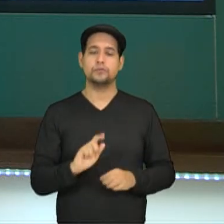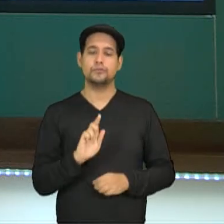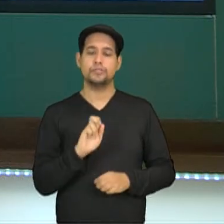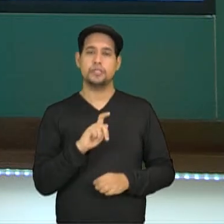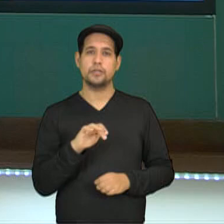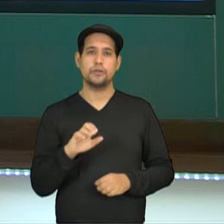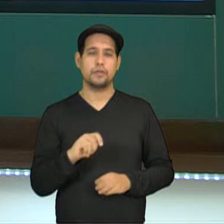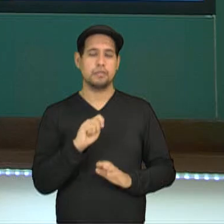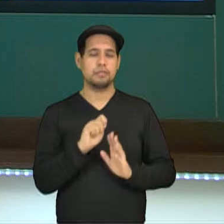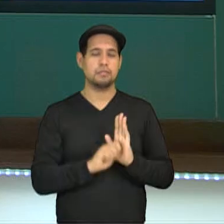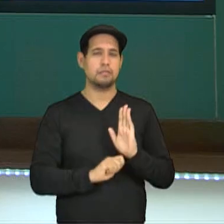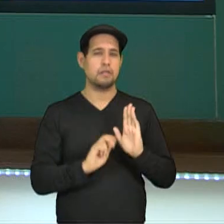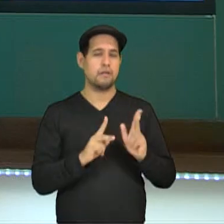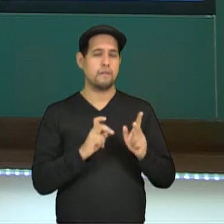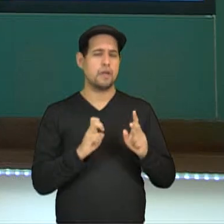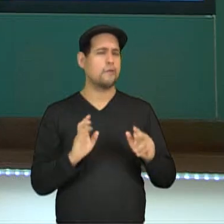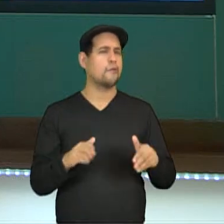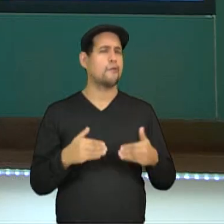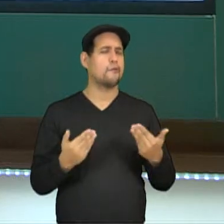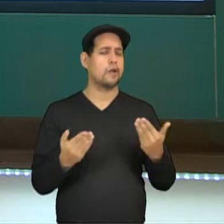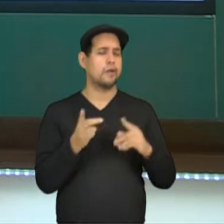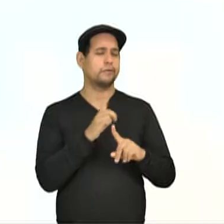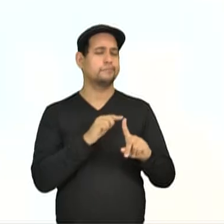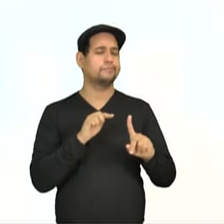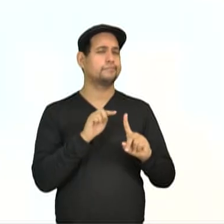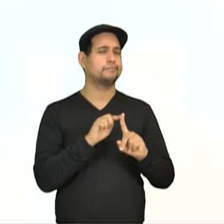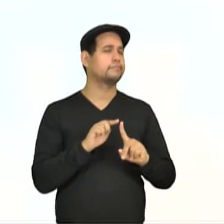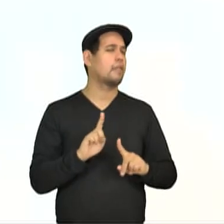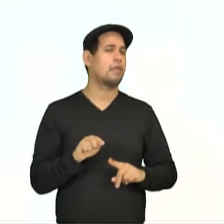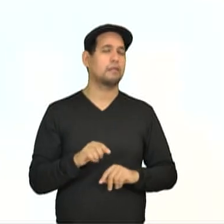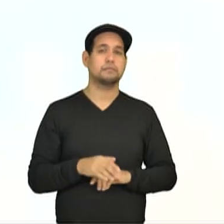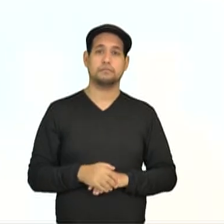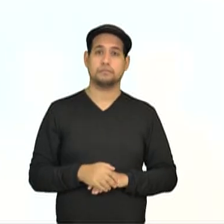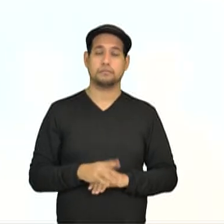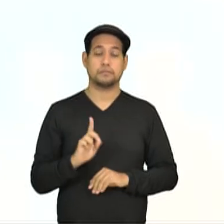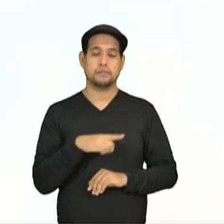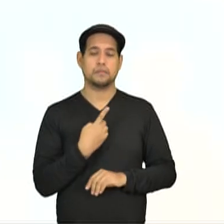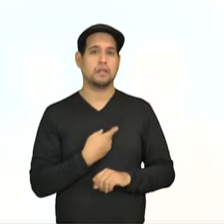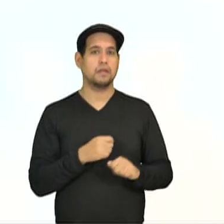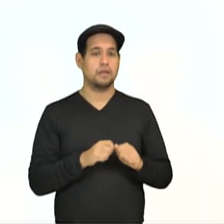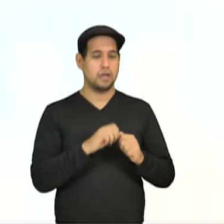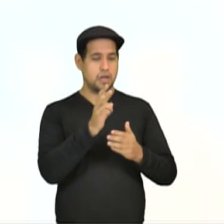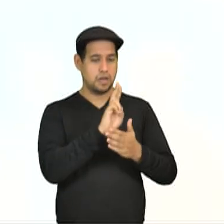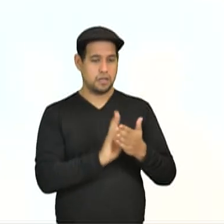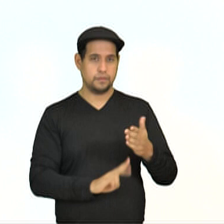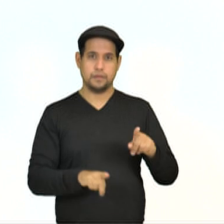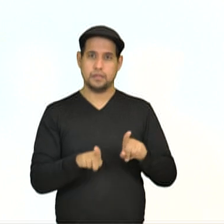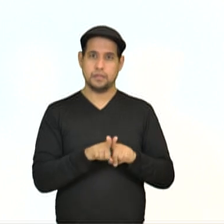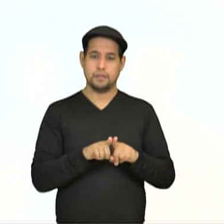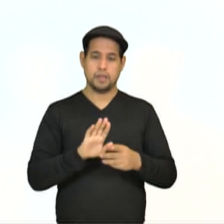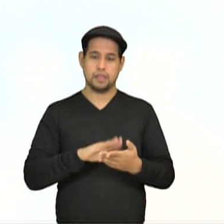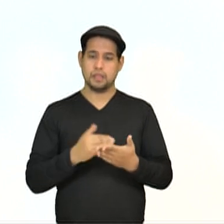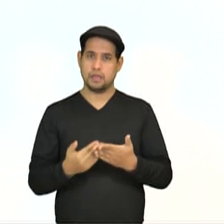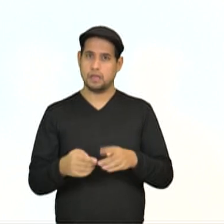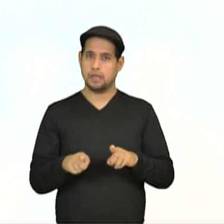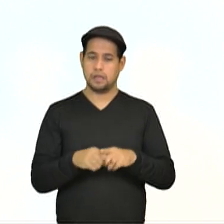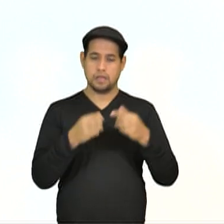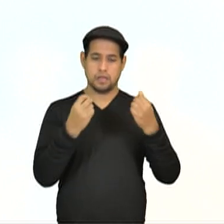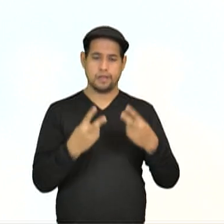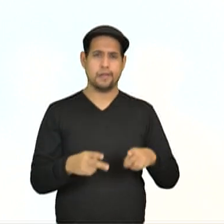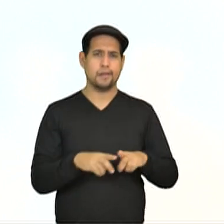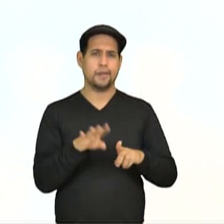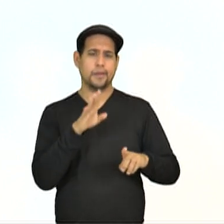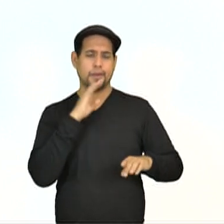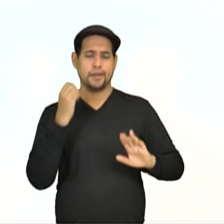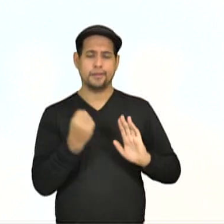textual. Vamos ver aqui quais são os nossos objetivos? Então, a gente vai fazer a leitura e a interpretação de um conto, e reconhecer